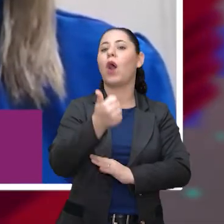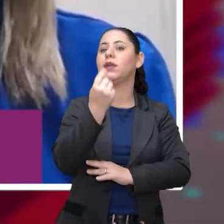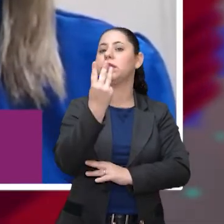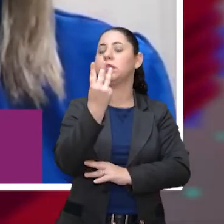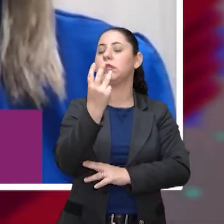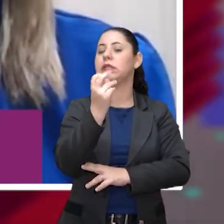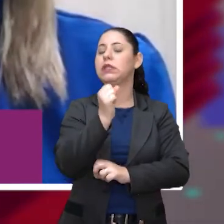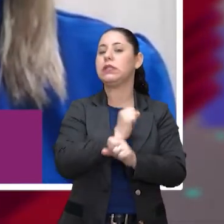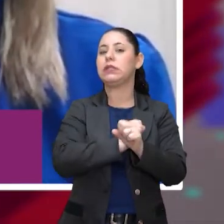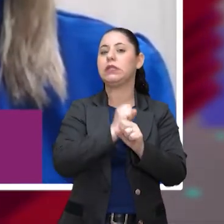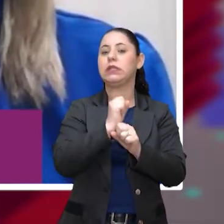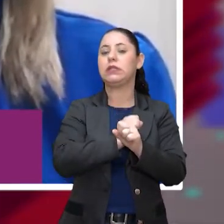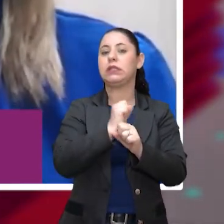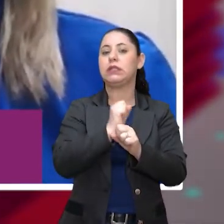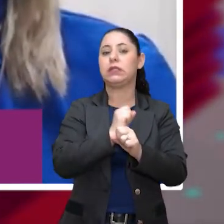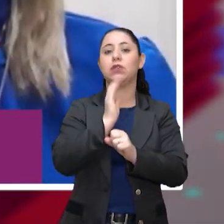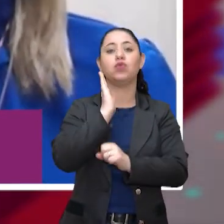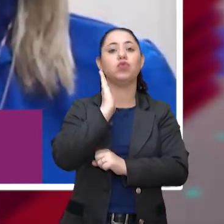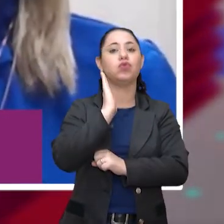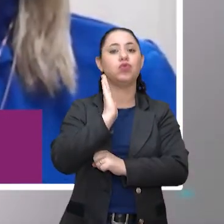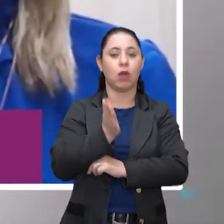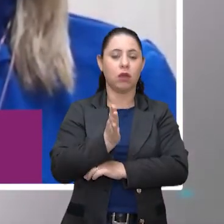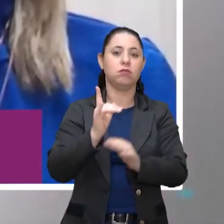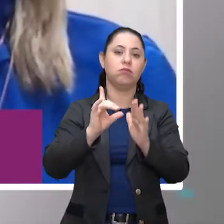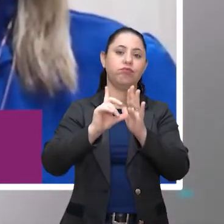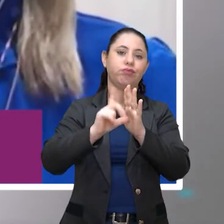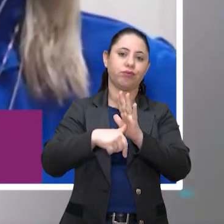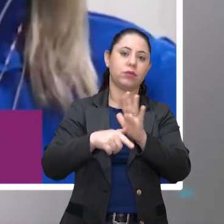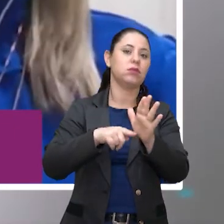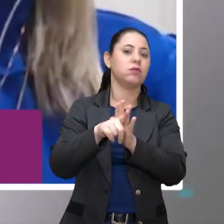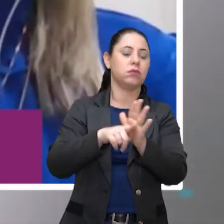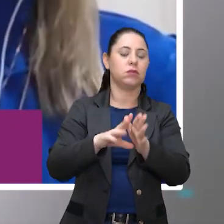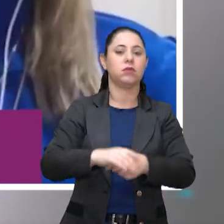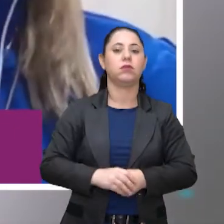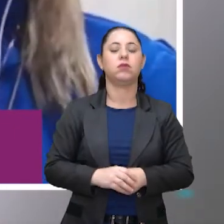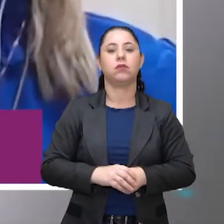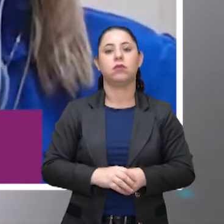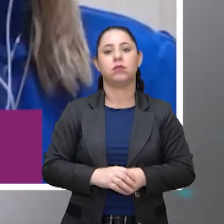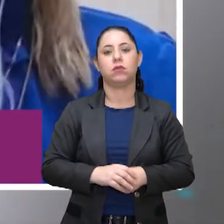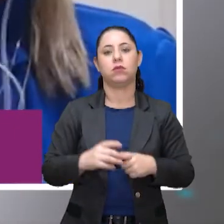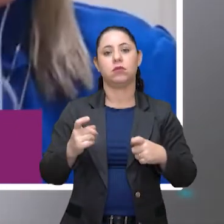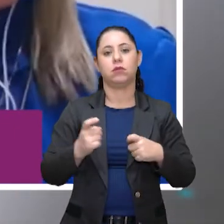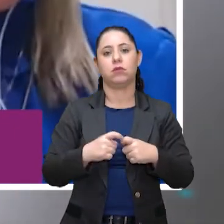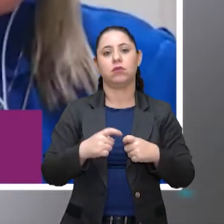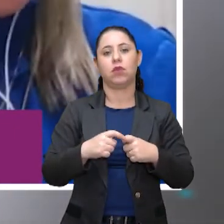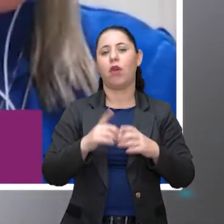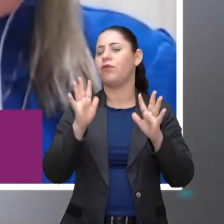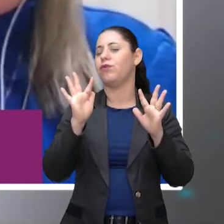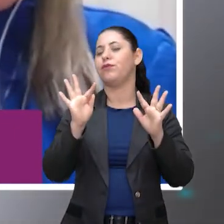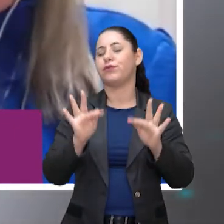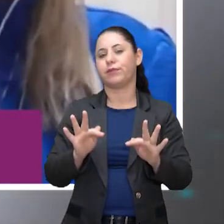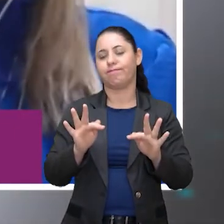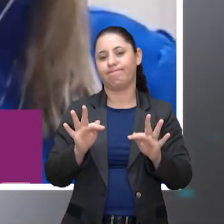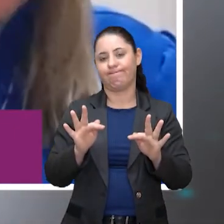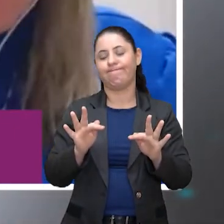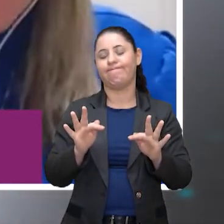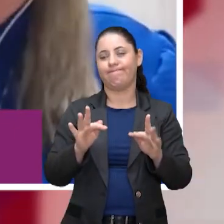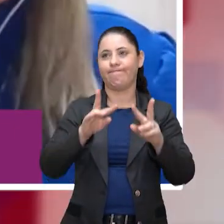Praticamente 2020, 21 e 22, já quase 3 anos. Doutora, a gente está chegando ao fim. É